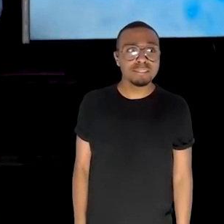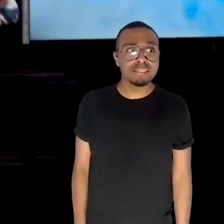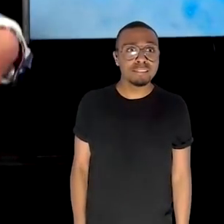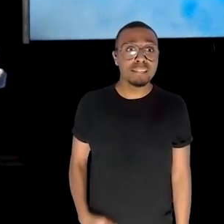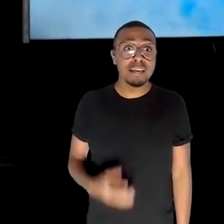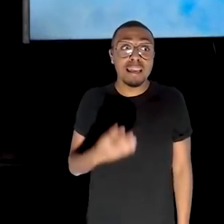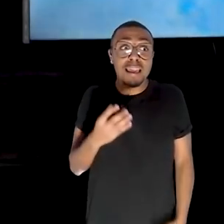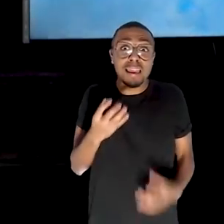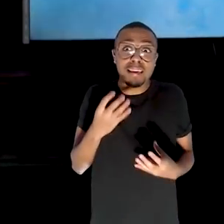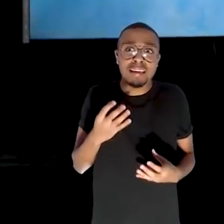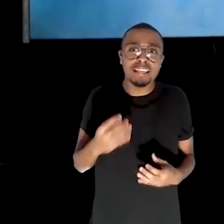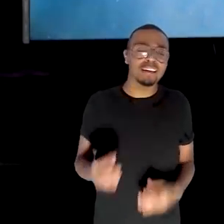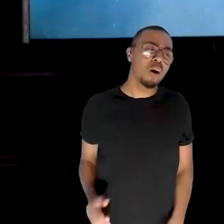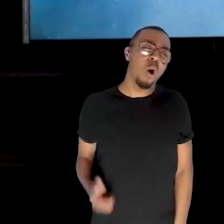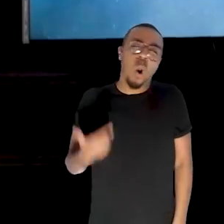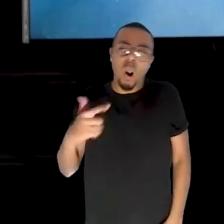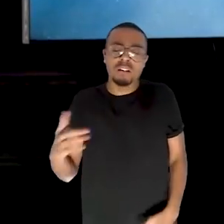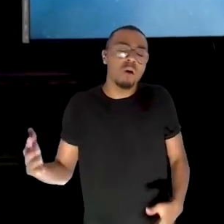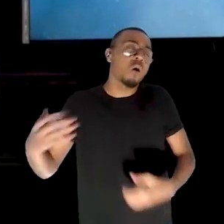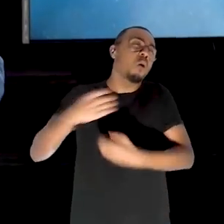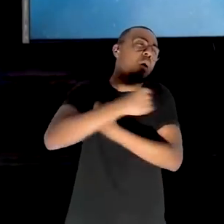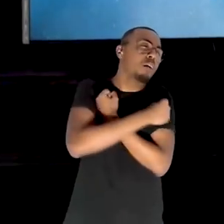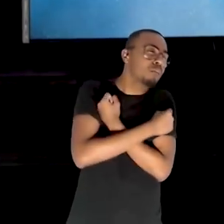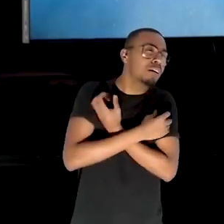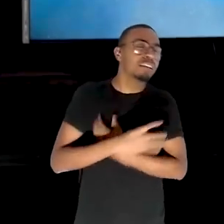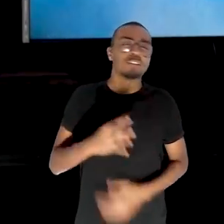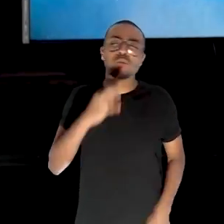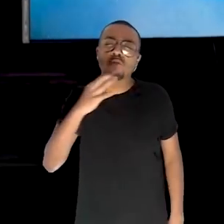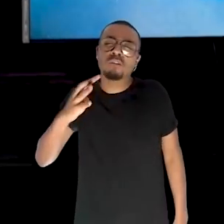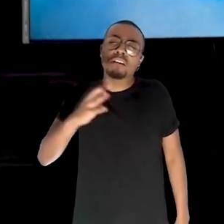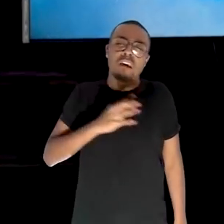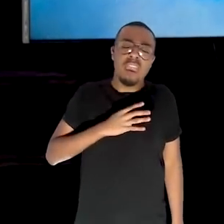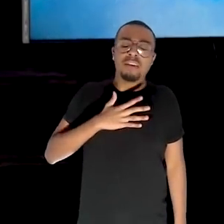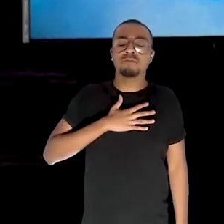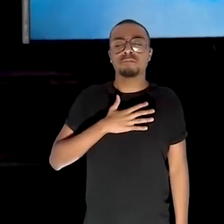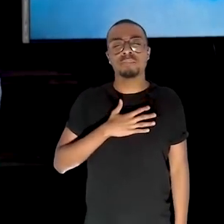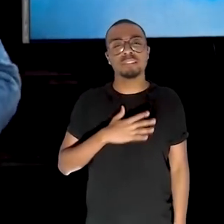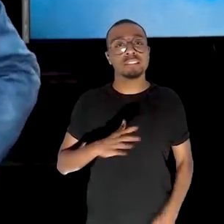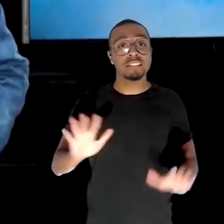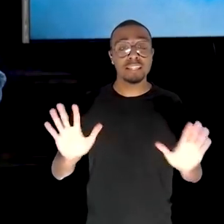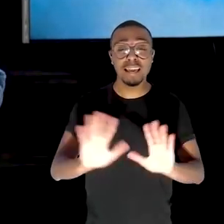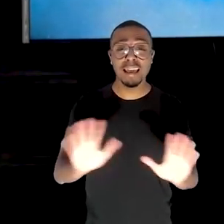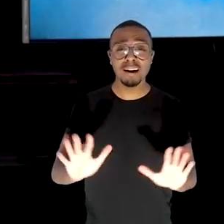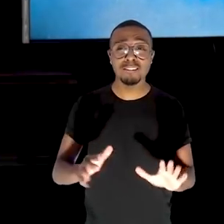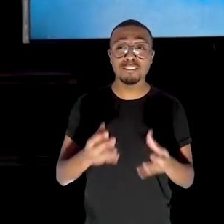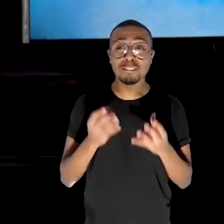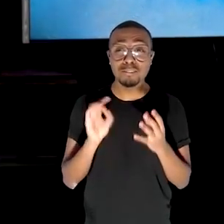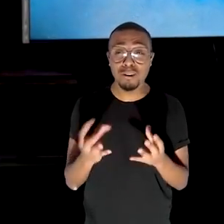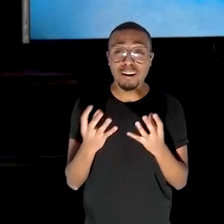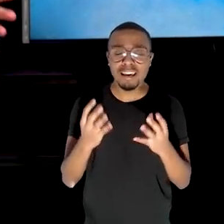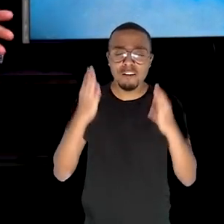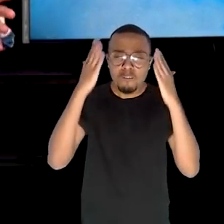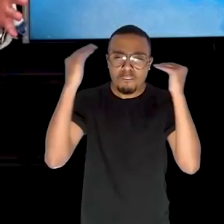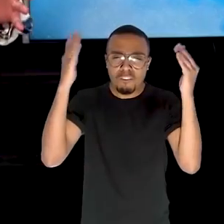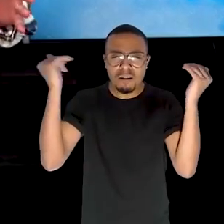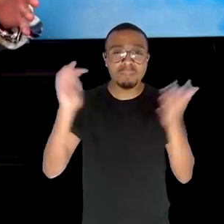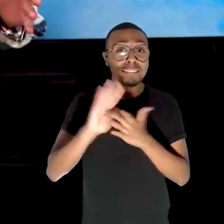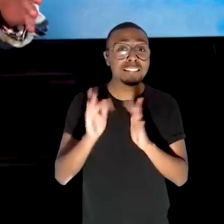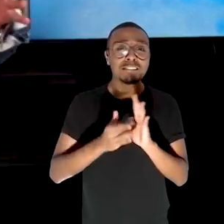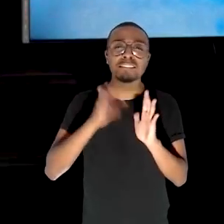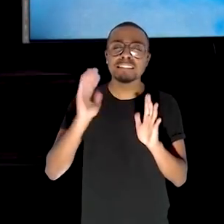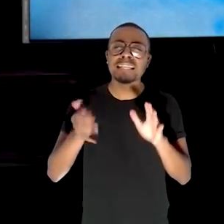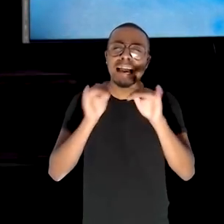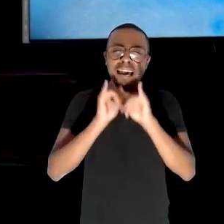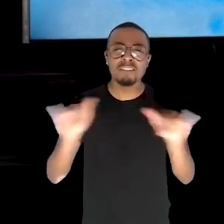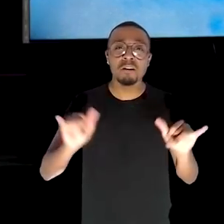mencionado, abraçado, reconhecido. E é sobre isso que Jesus está falando. É como se ele dissesse: ei,